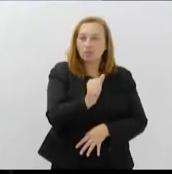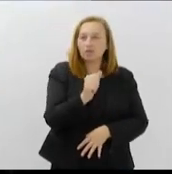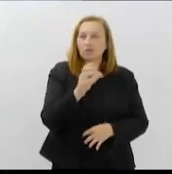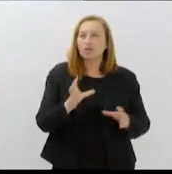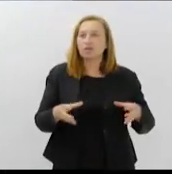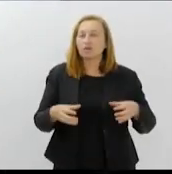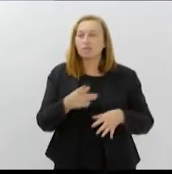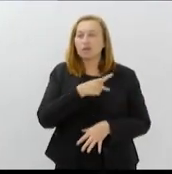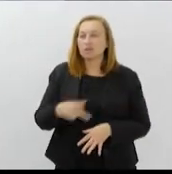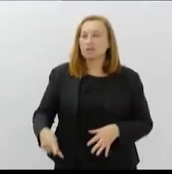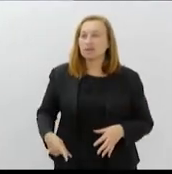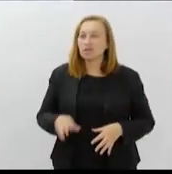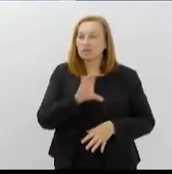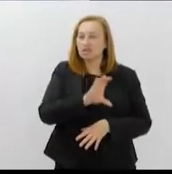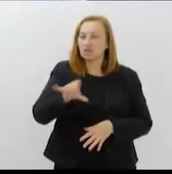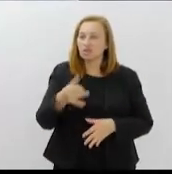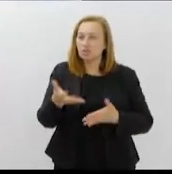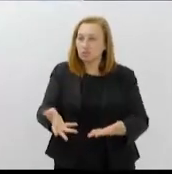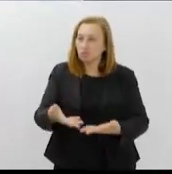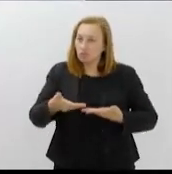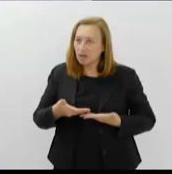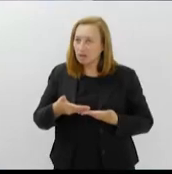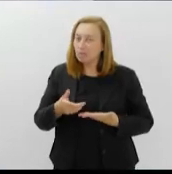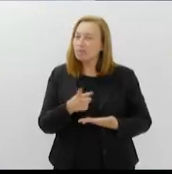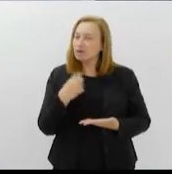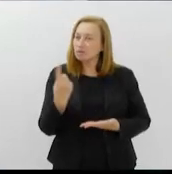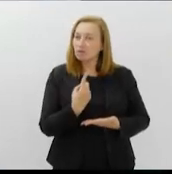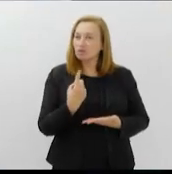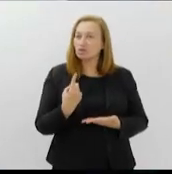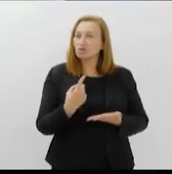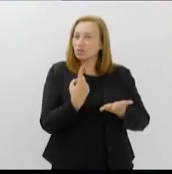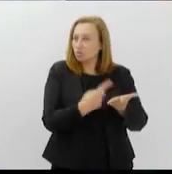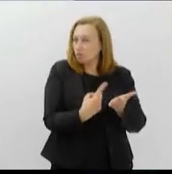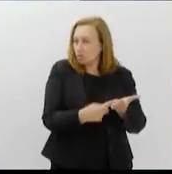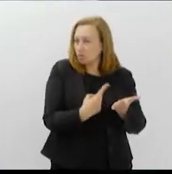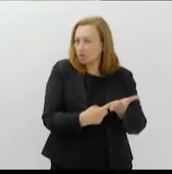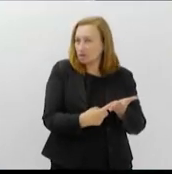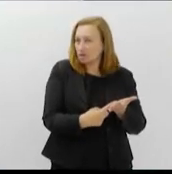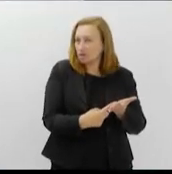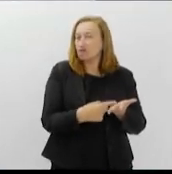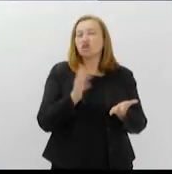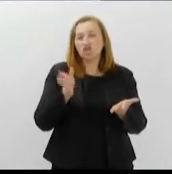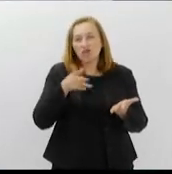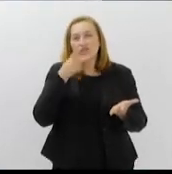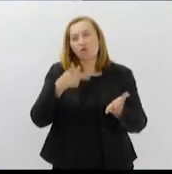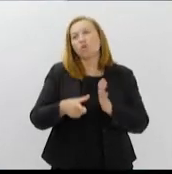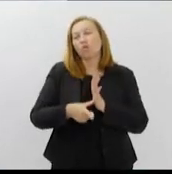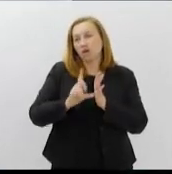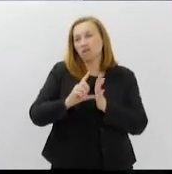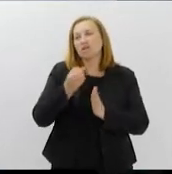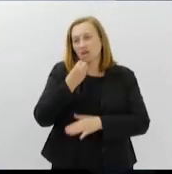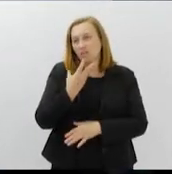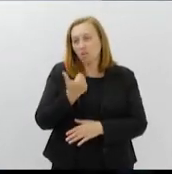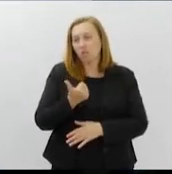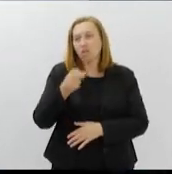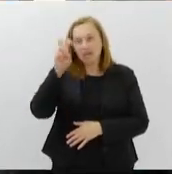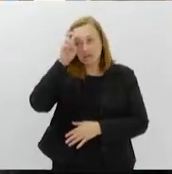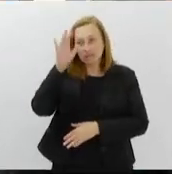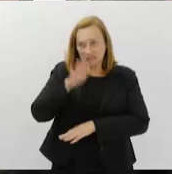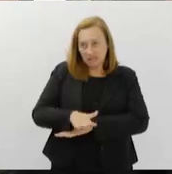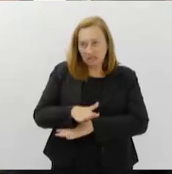CCJ, nos convocar para ver se a gente chega. Não, ele já falou comigo antes que achava bom, quinta de